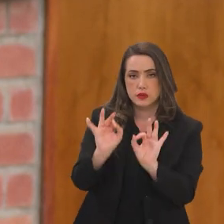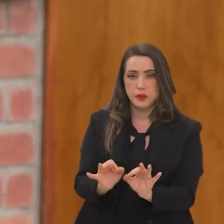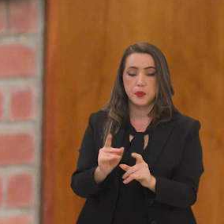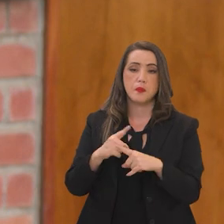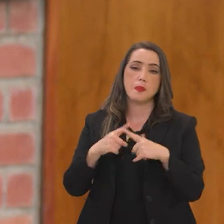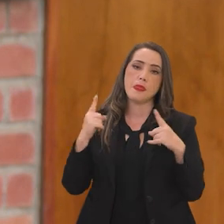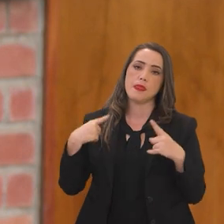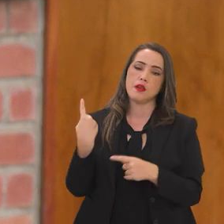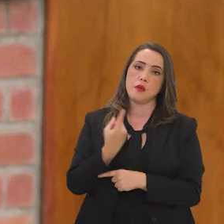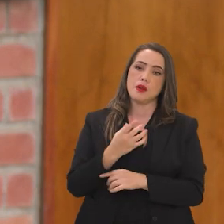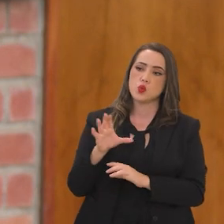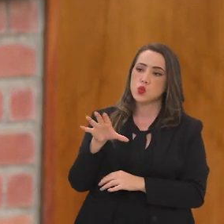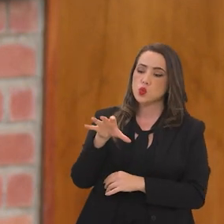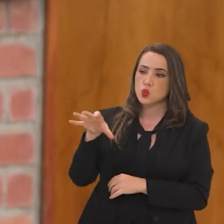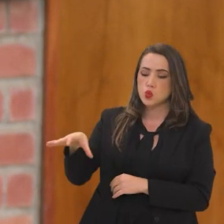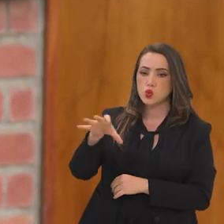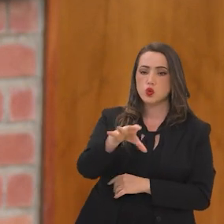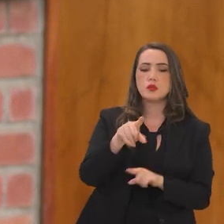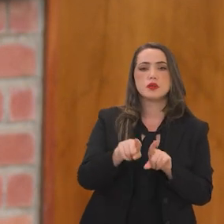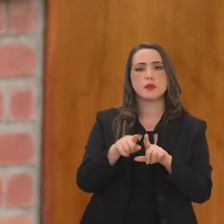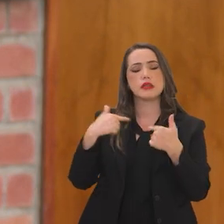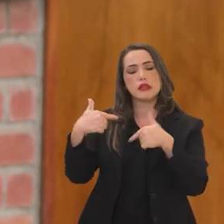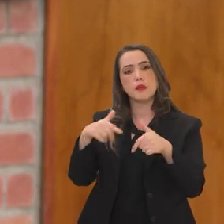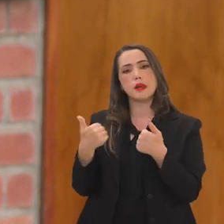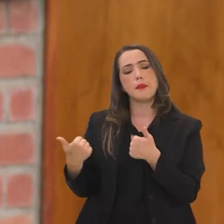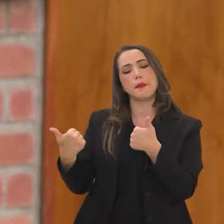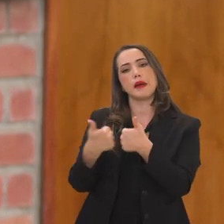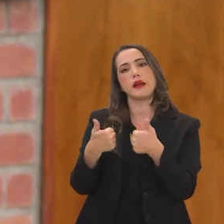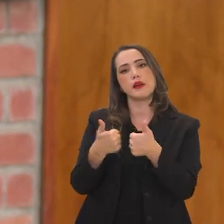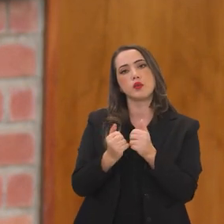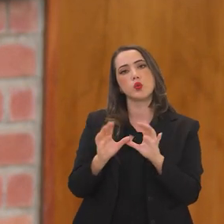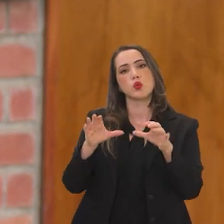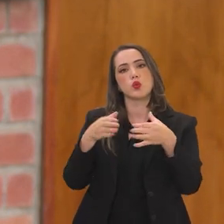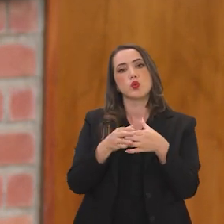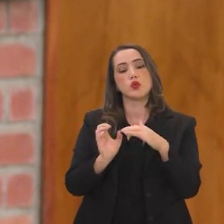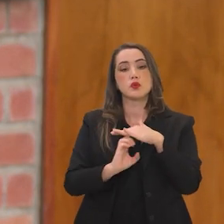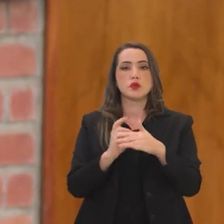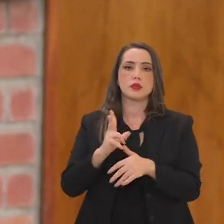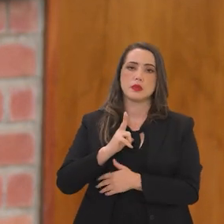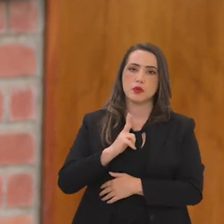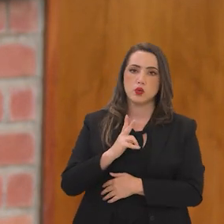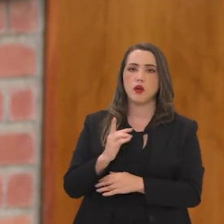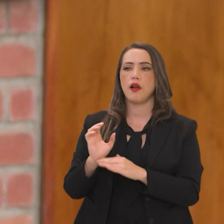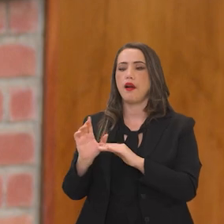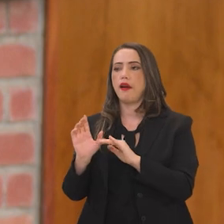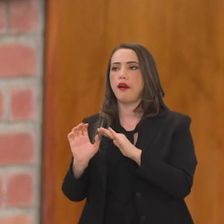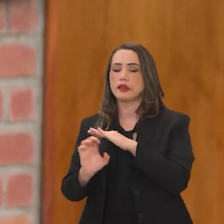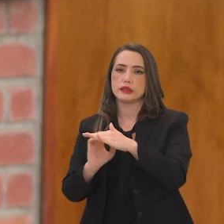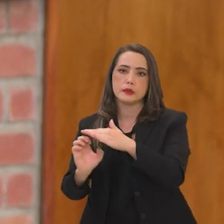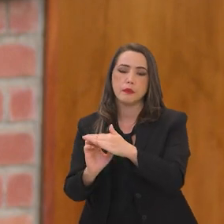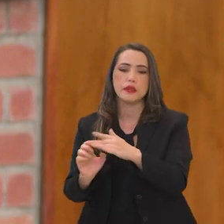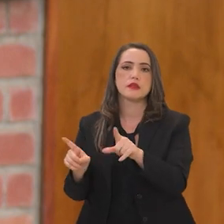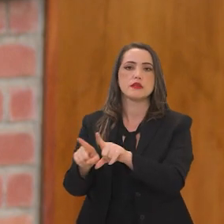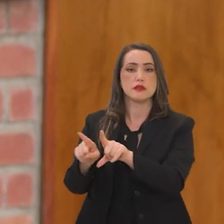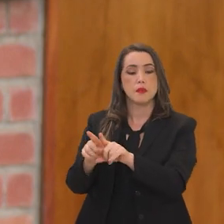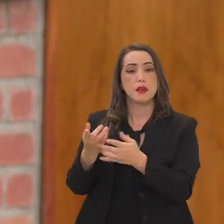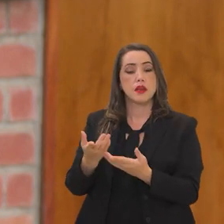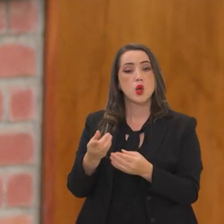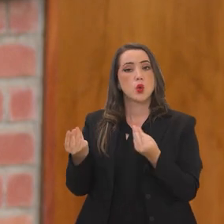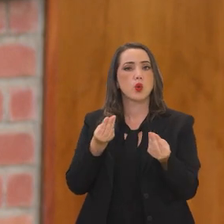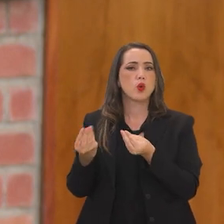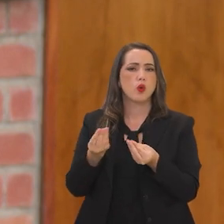adequados mas as agências também elas podem trabalhar muito próximas por exemplo do setor privado das empresas como é que a